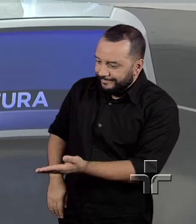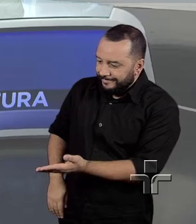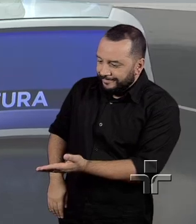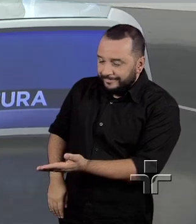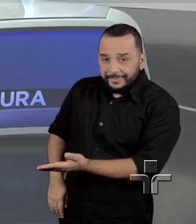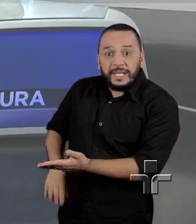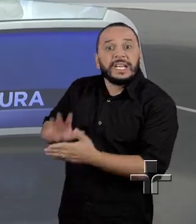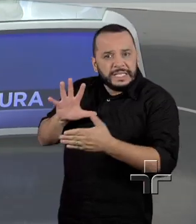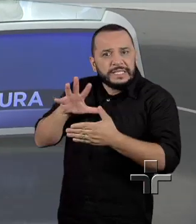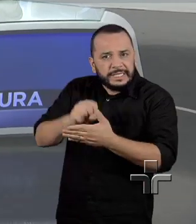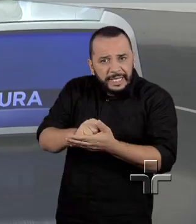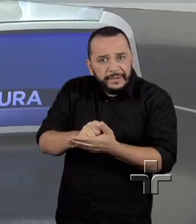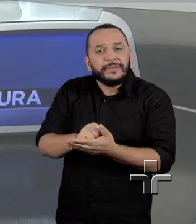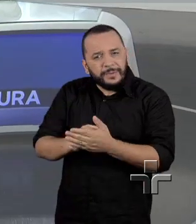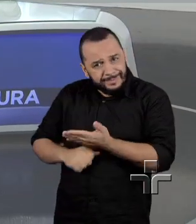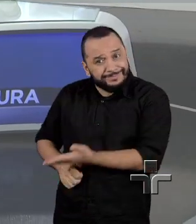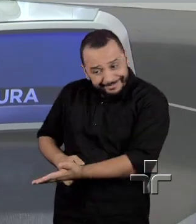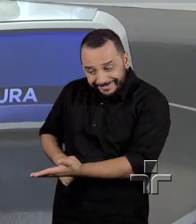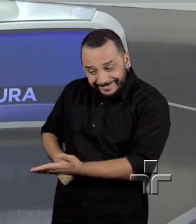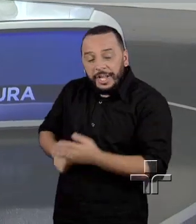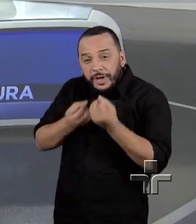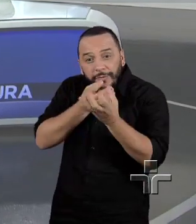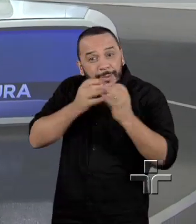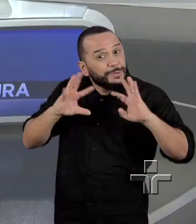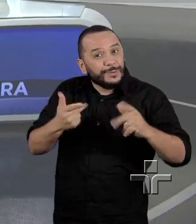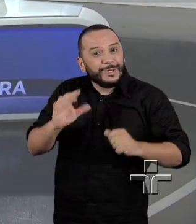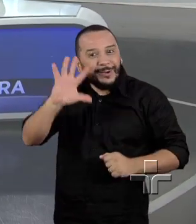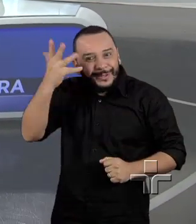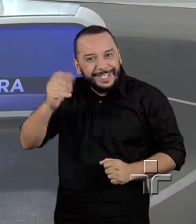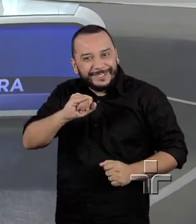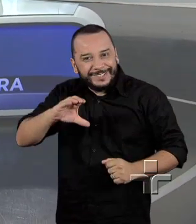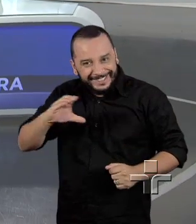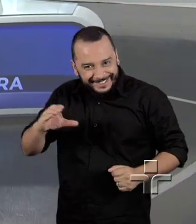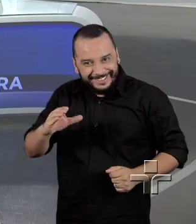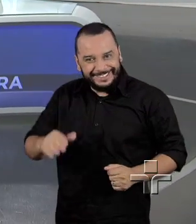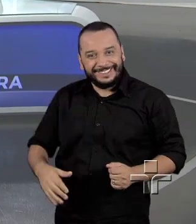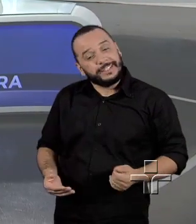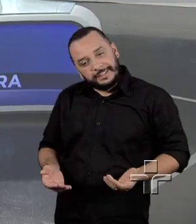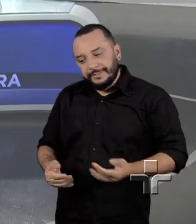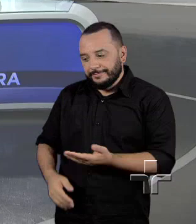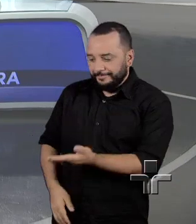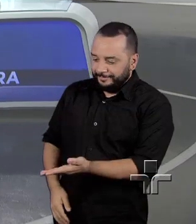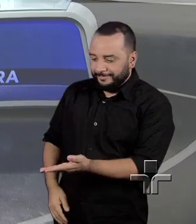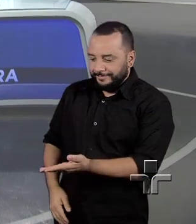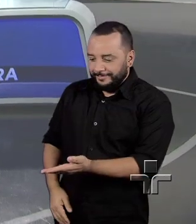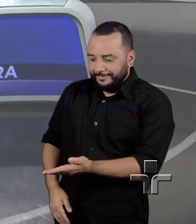Inscreva-se também lá, né, para ser notificado sobre tudo que acontece no jornalismo da cultura,